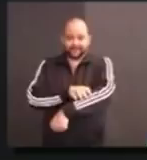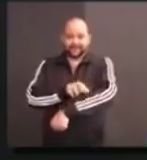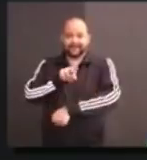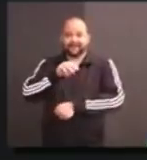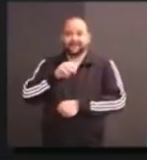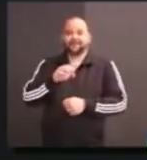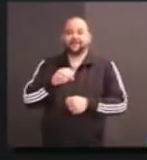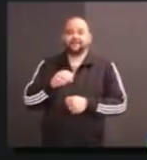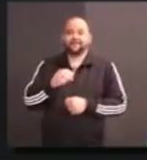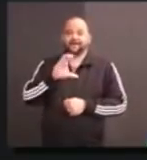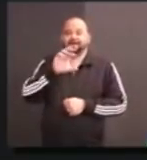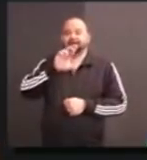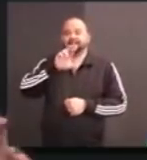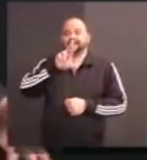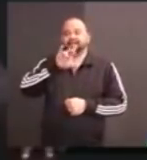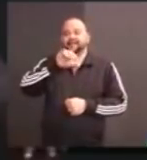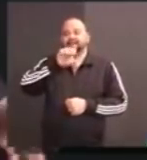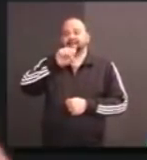imolada.